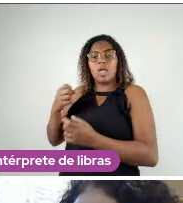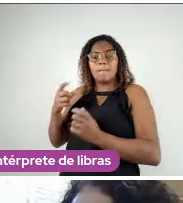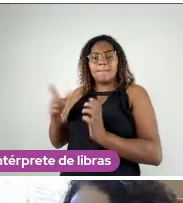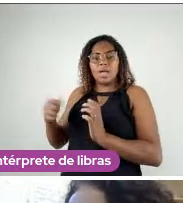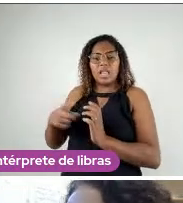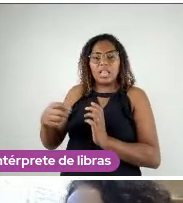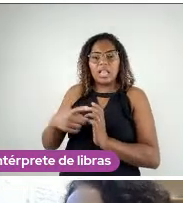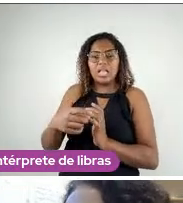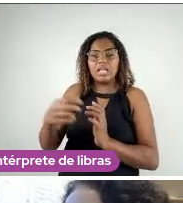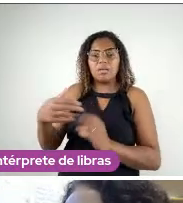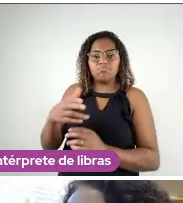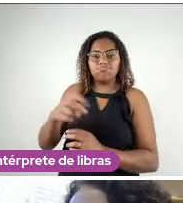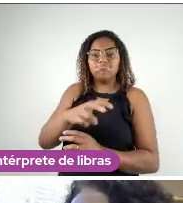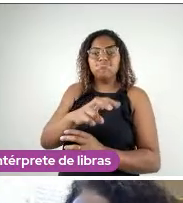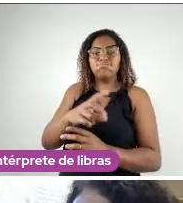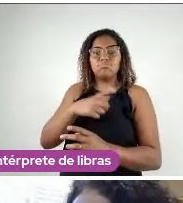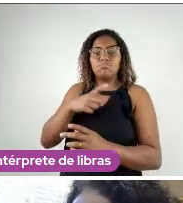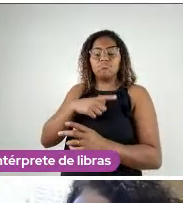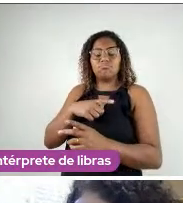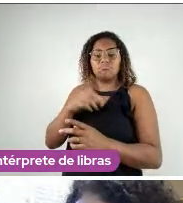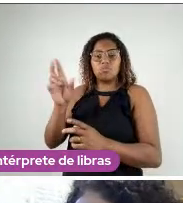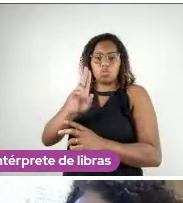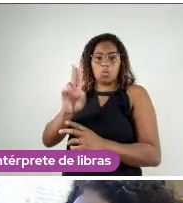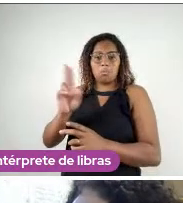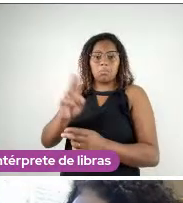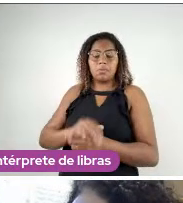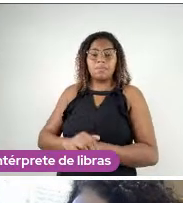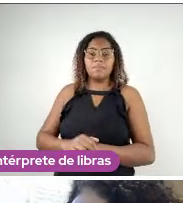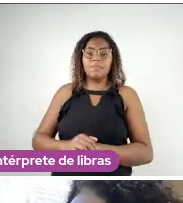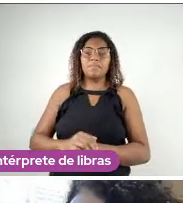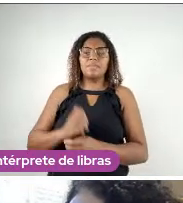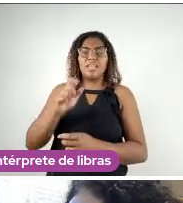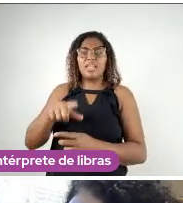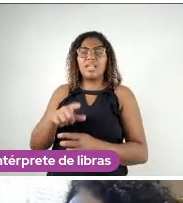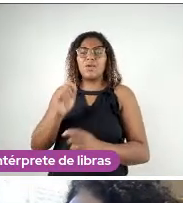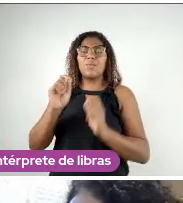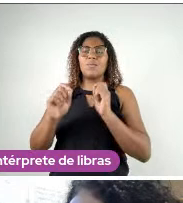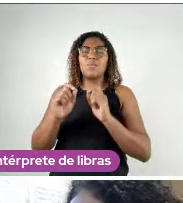chama. E é mais que nada